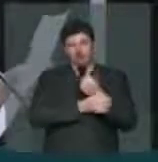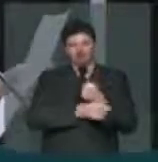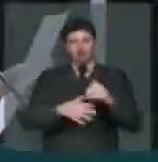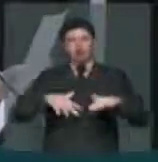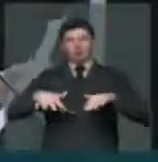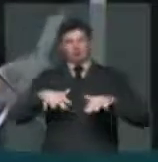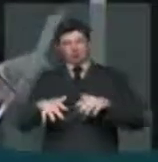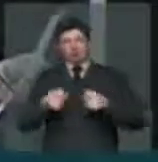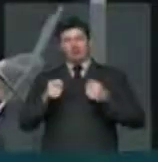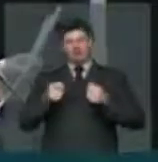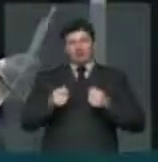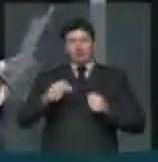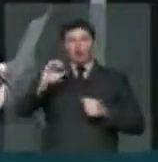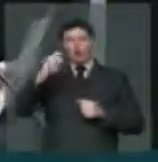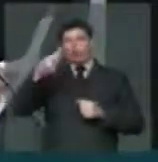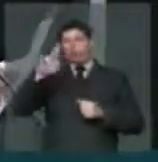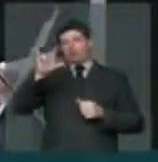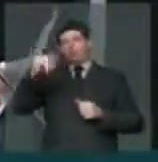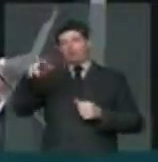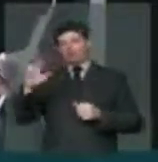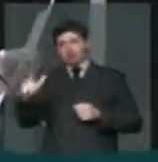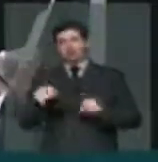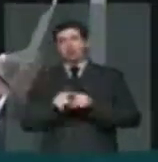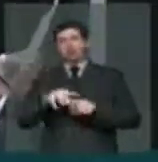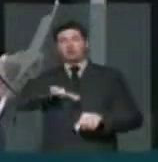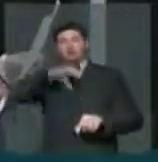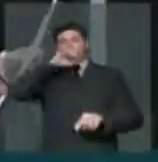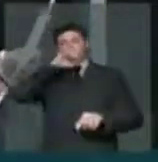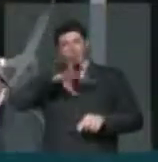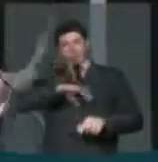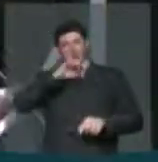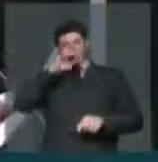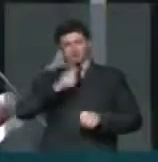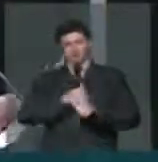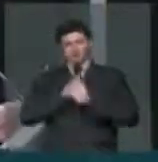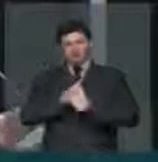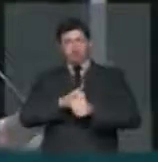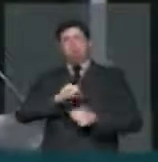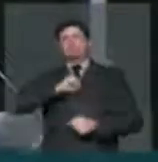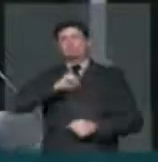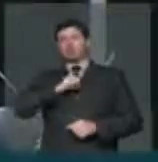motora, ocupacional, respiratória e acompanhamento